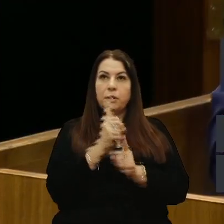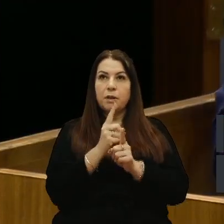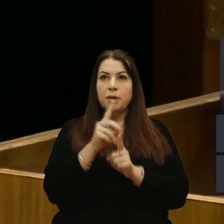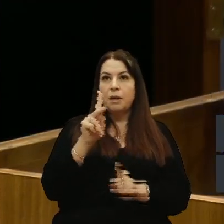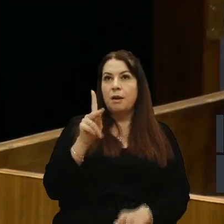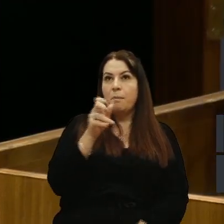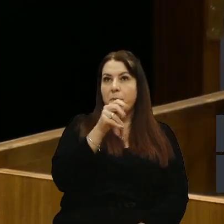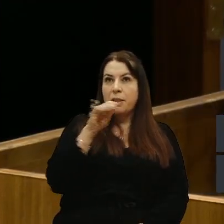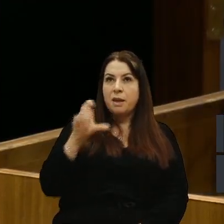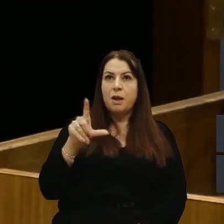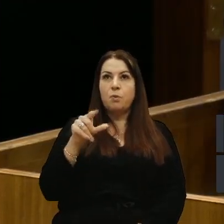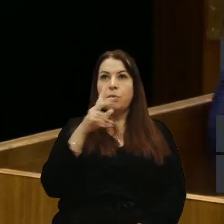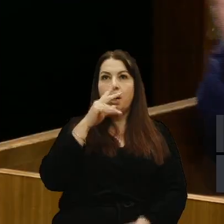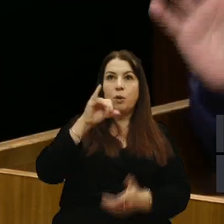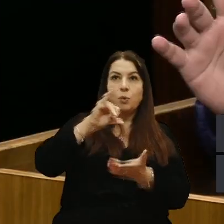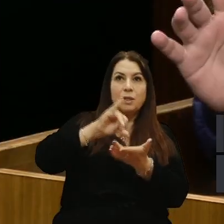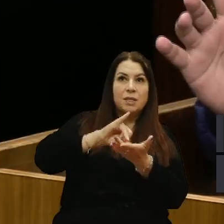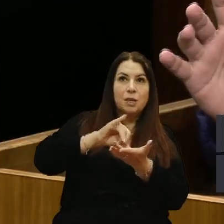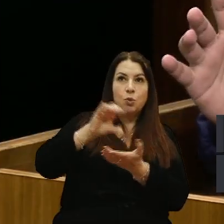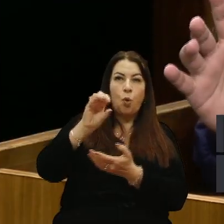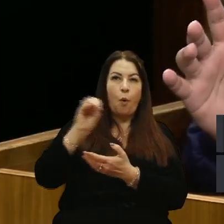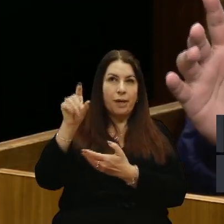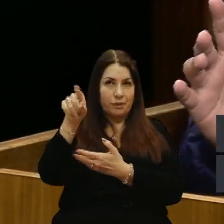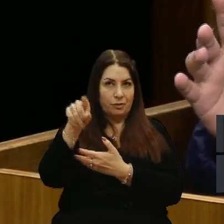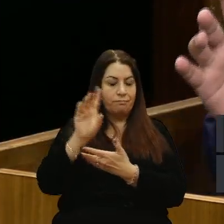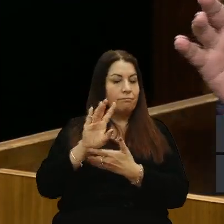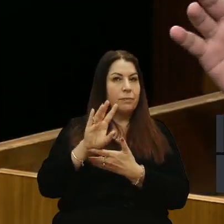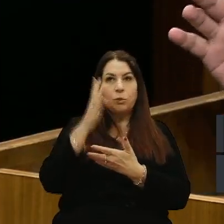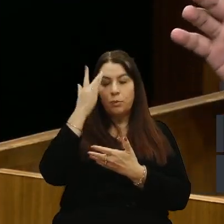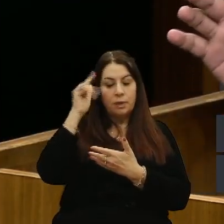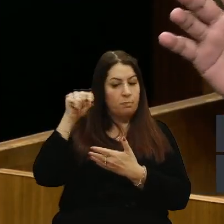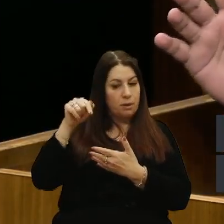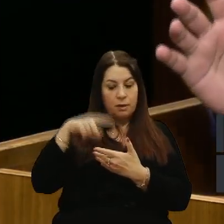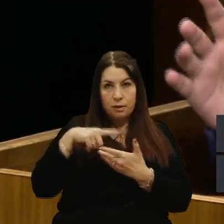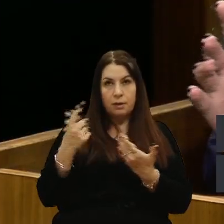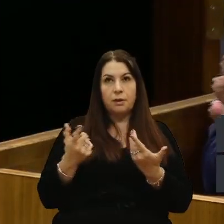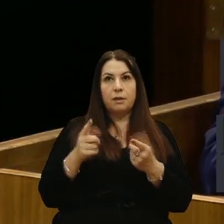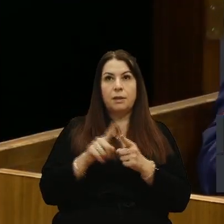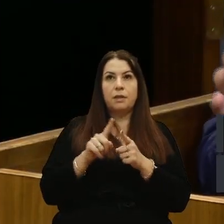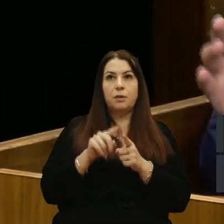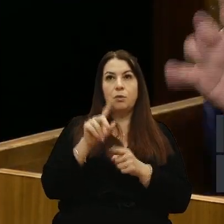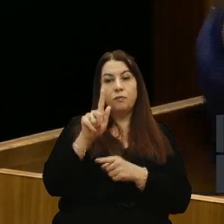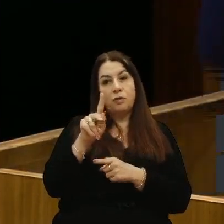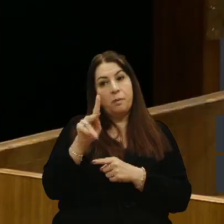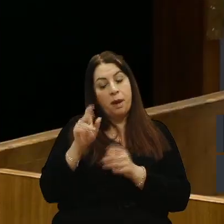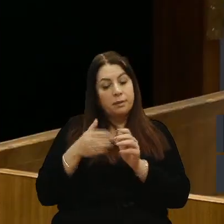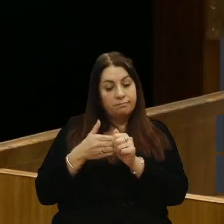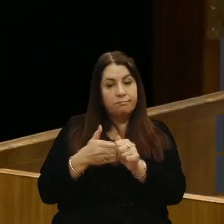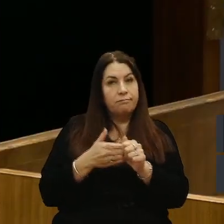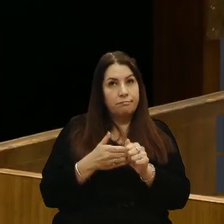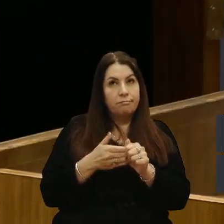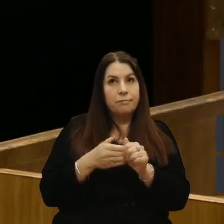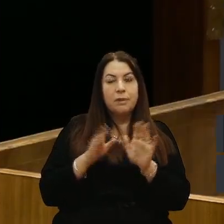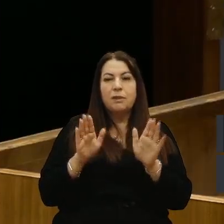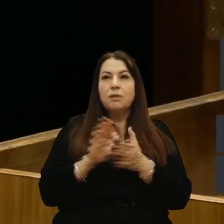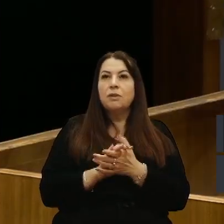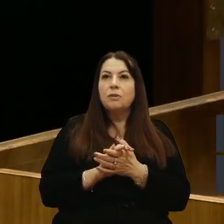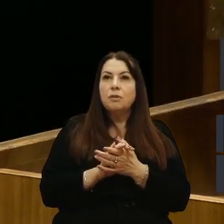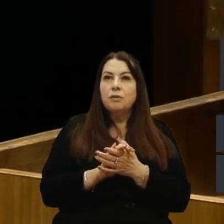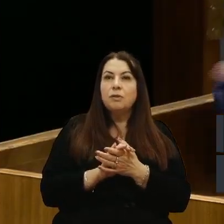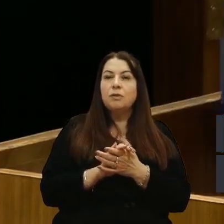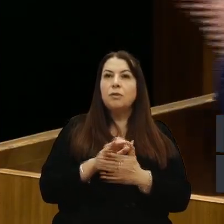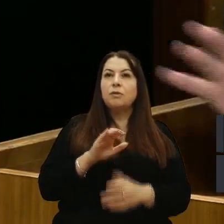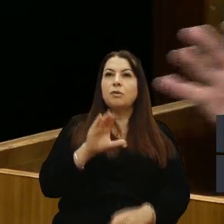Pantanal é lá no Centro-Oeste. Não sabe que tem Pantanal aqui. Primeiro, uns vão ter que ir de GPS. Chapa, então, eles vão achar que é